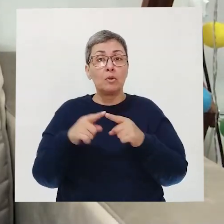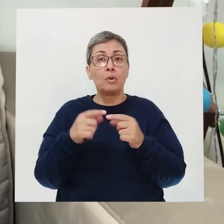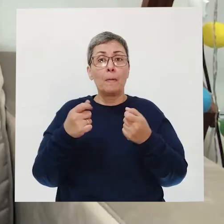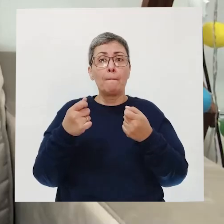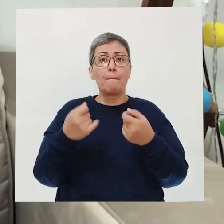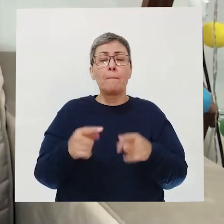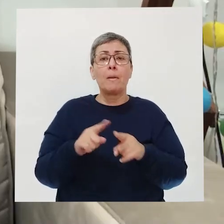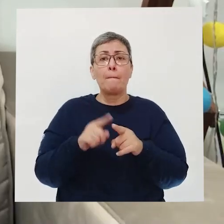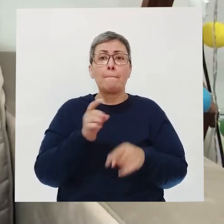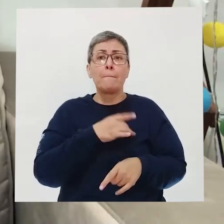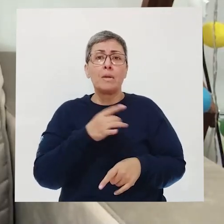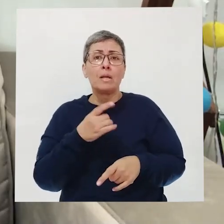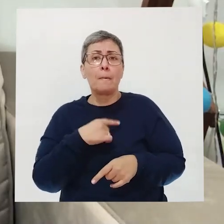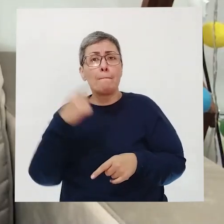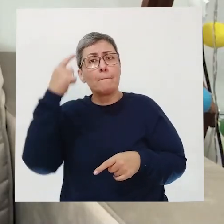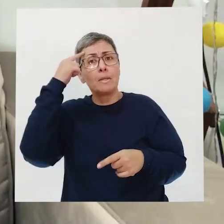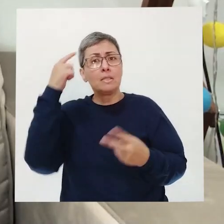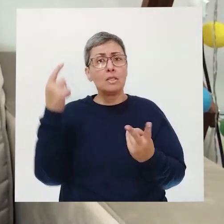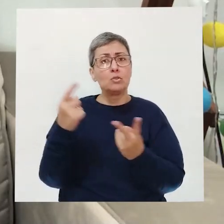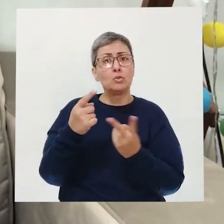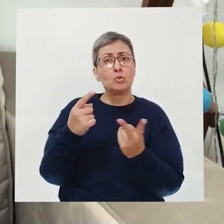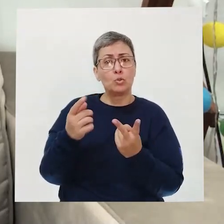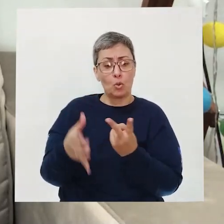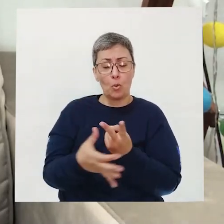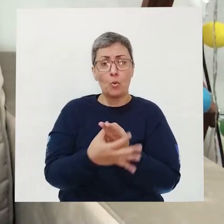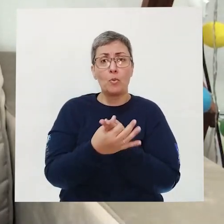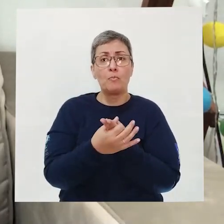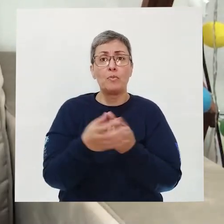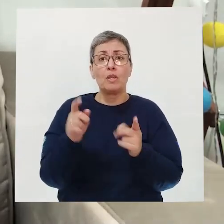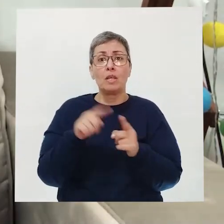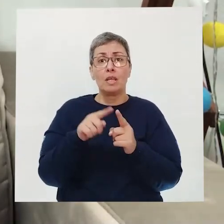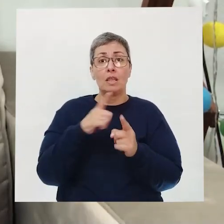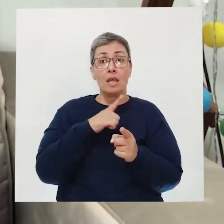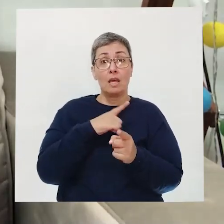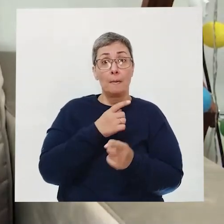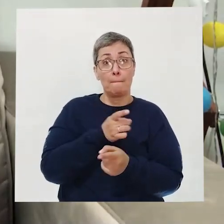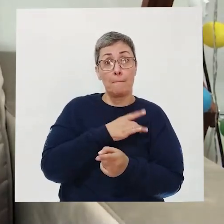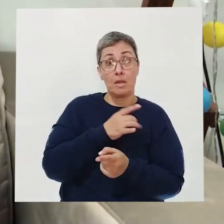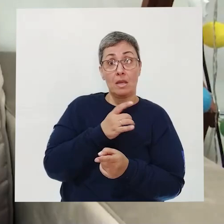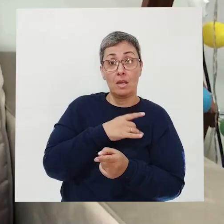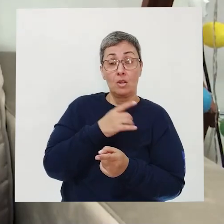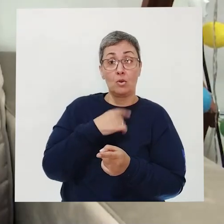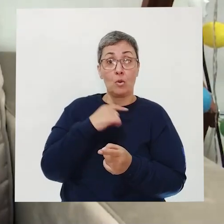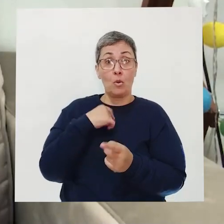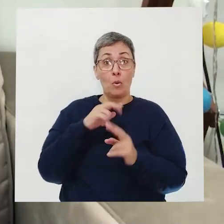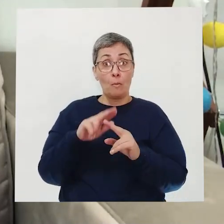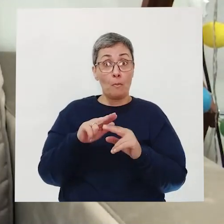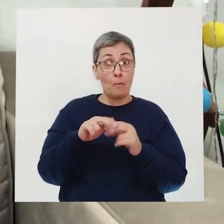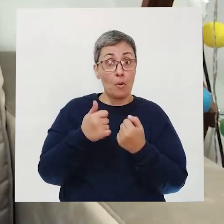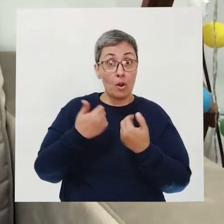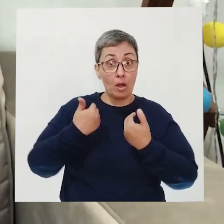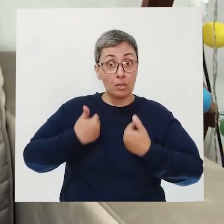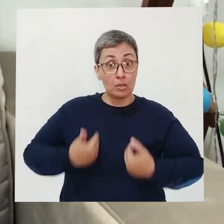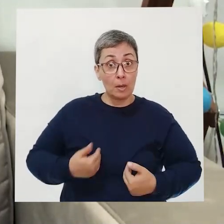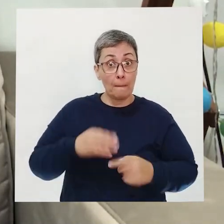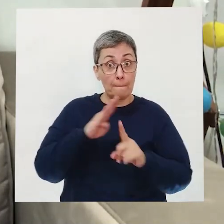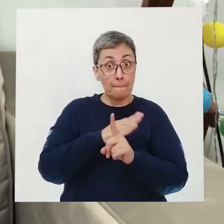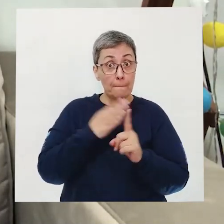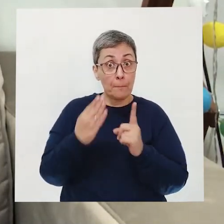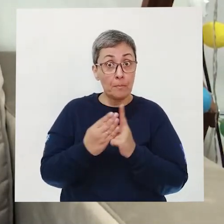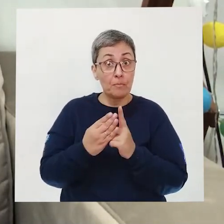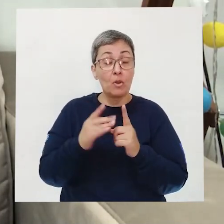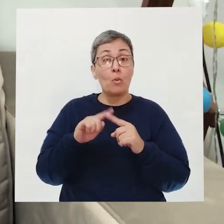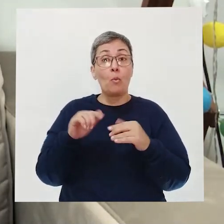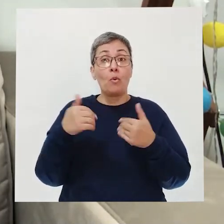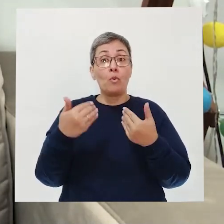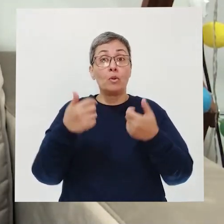de medo a gente tinha que pensar nessas duas coisas? Porque existe o medo decorrente da reação biológica. Então,